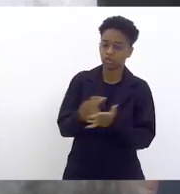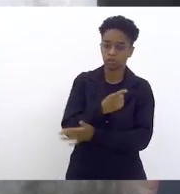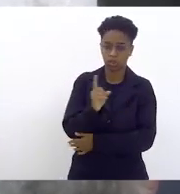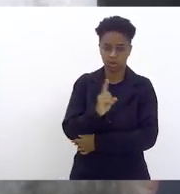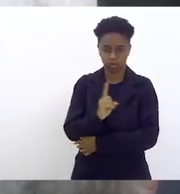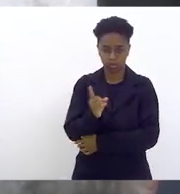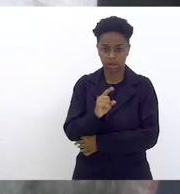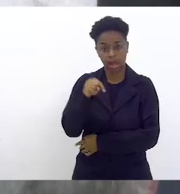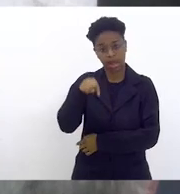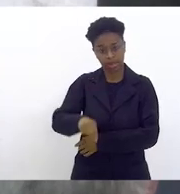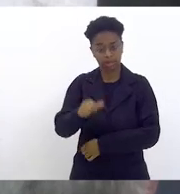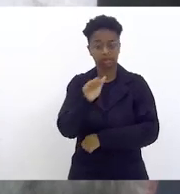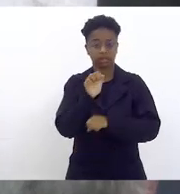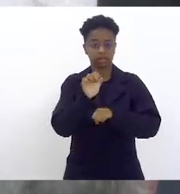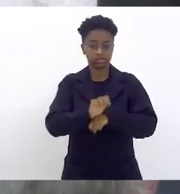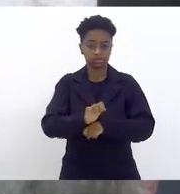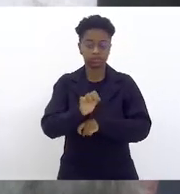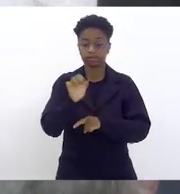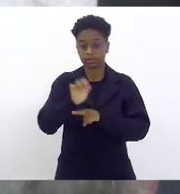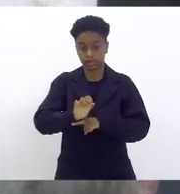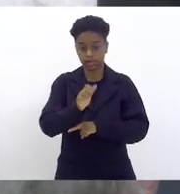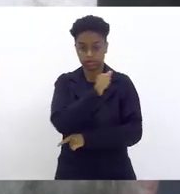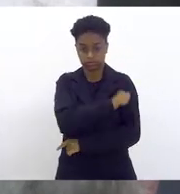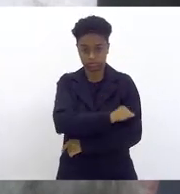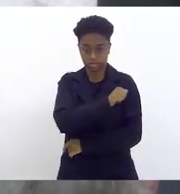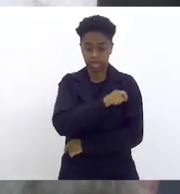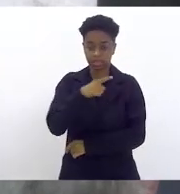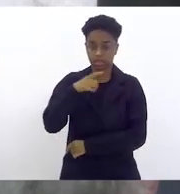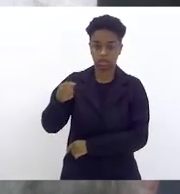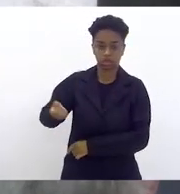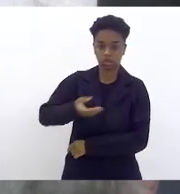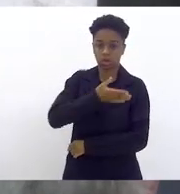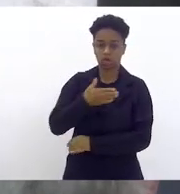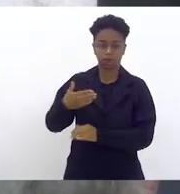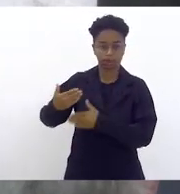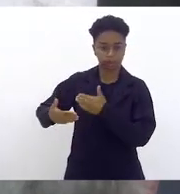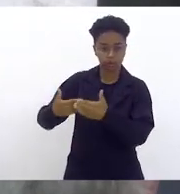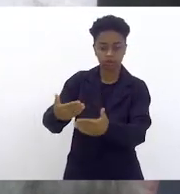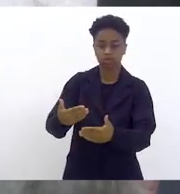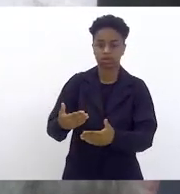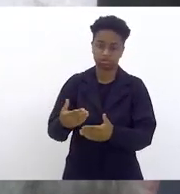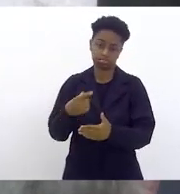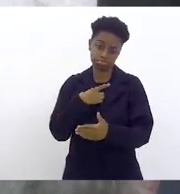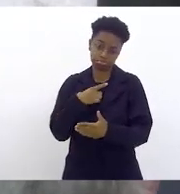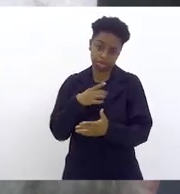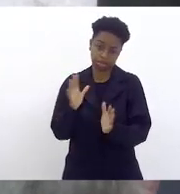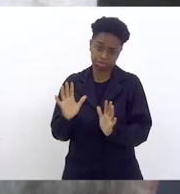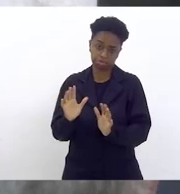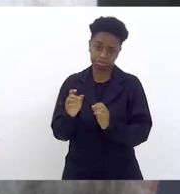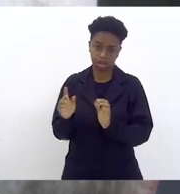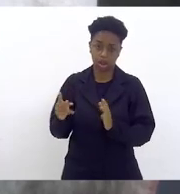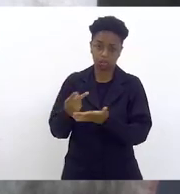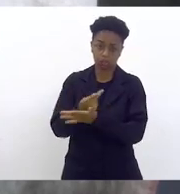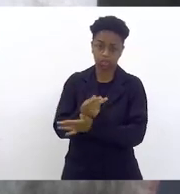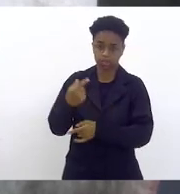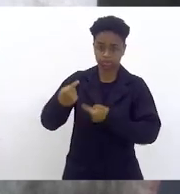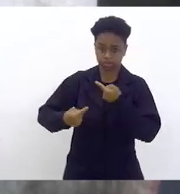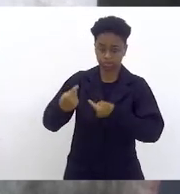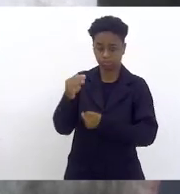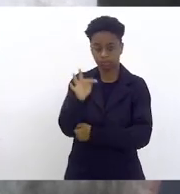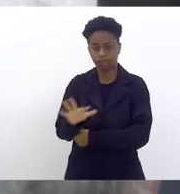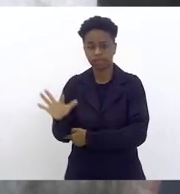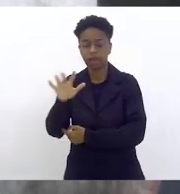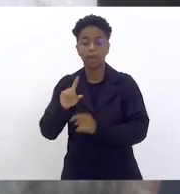o estado do Rio vai ter novos novos processos contemplados na política Federal mas